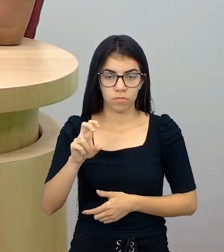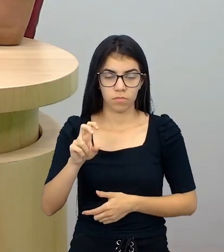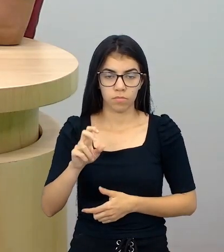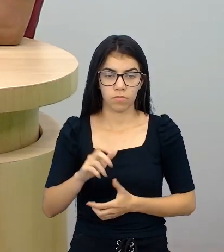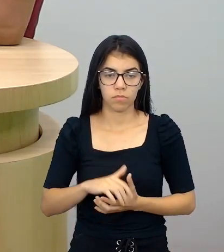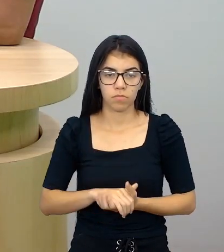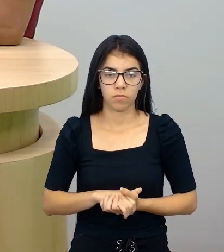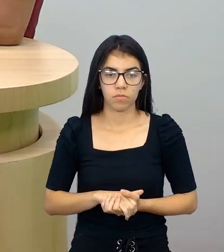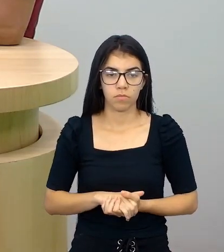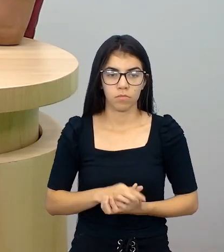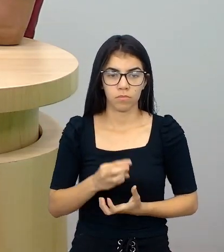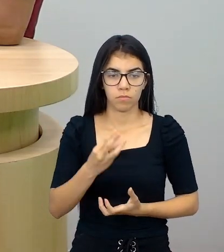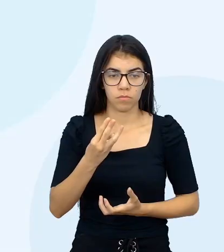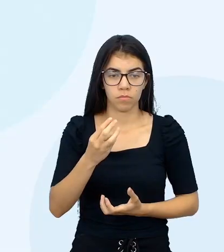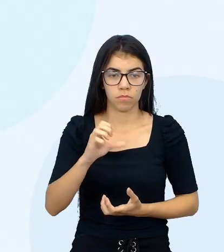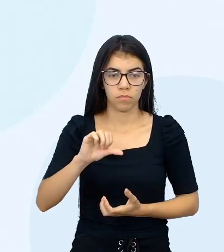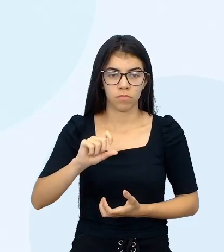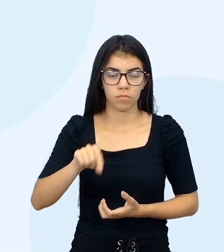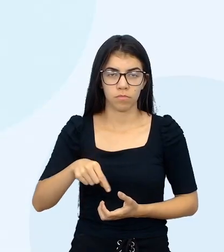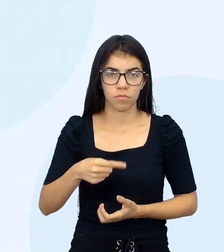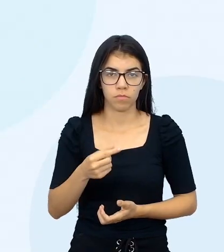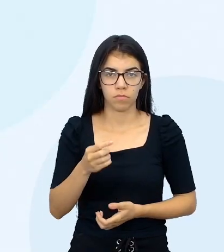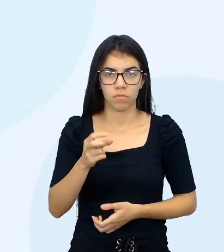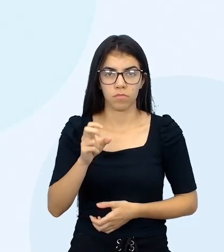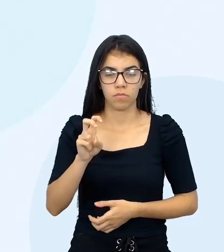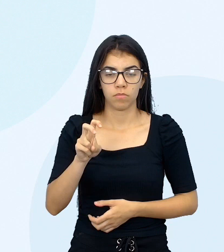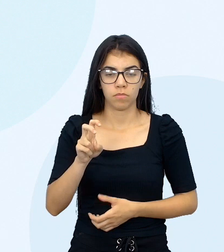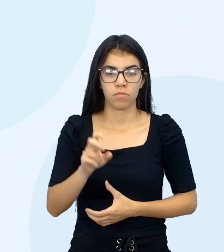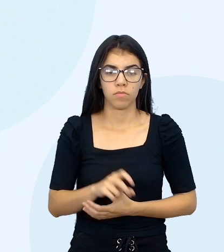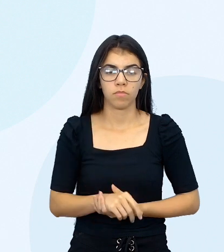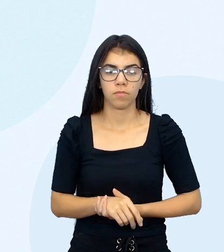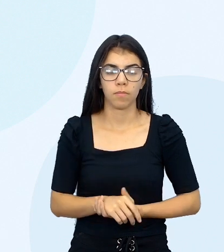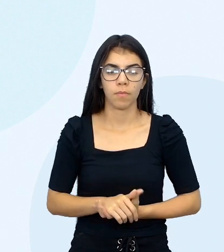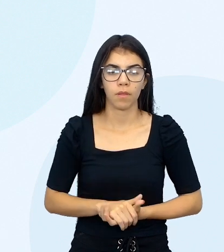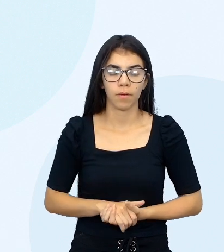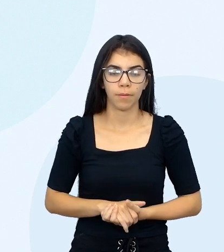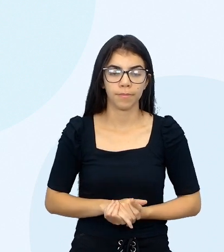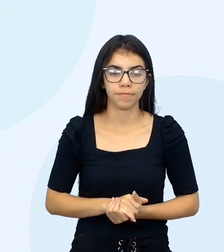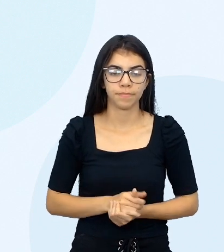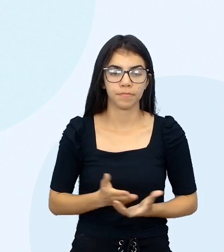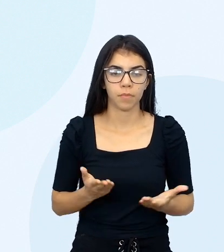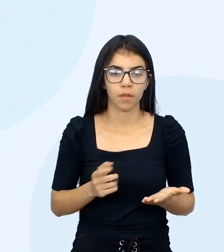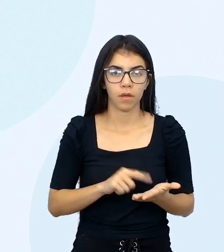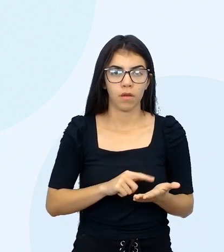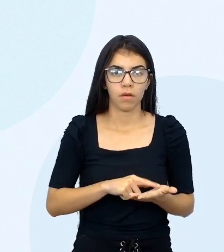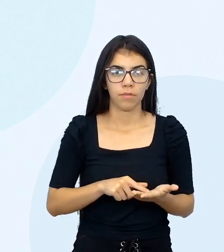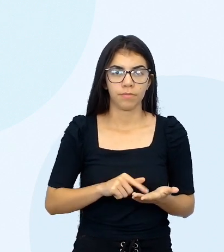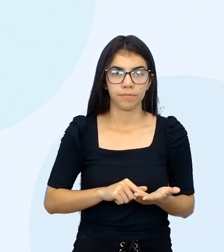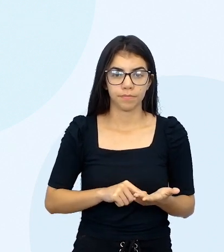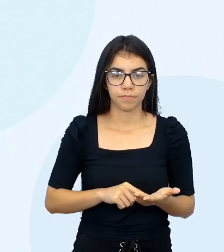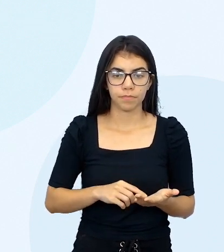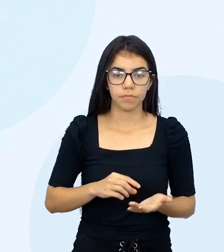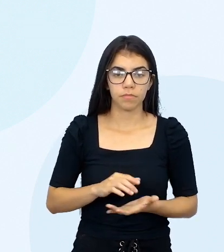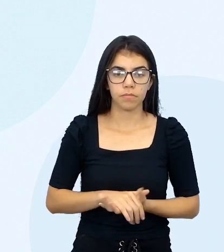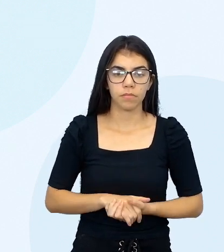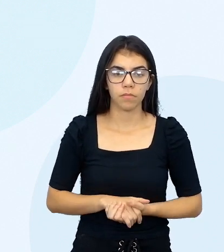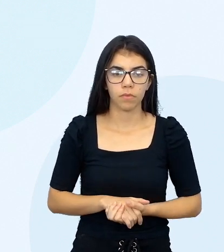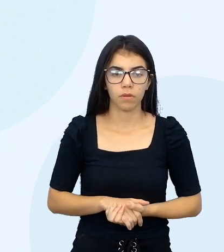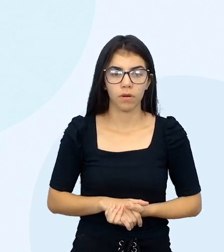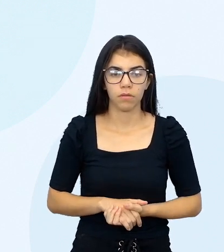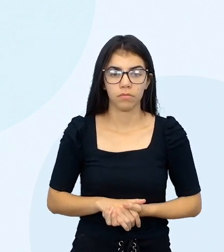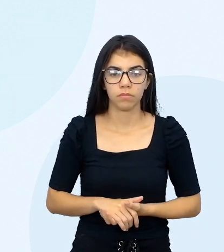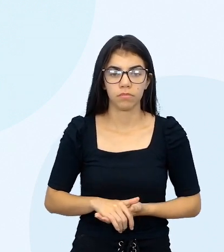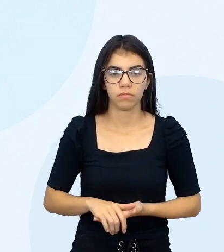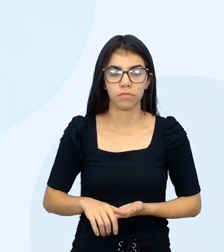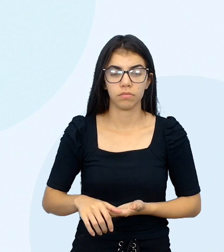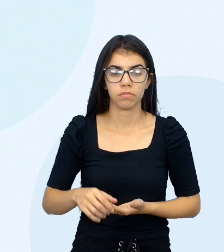Portanto, 39,5. Achei que ele tava bom aí, ó. Tá bom mesmo. 39,5. Mas você pode pegar a calculadora e dividir 79 por 2. Claro, sem problema. 80